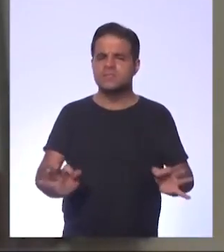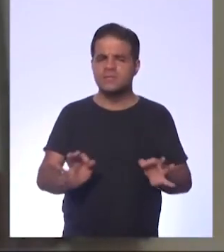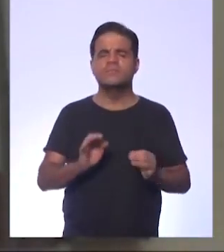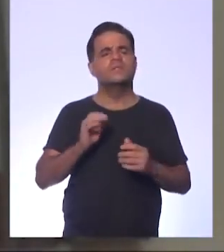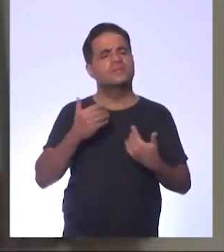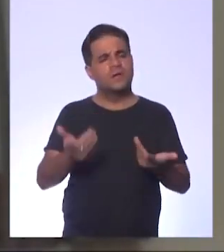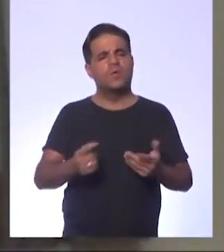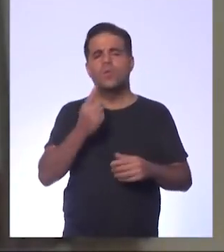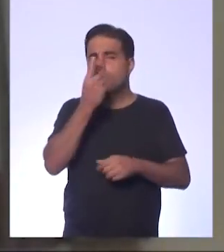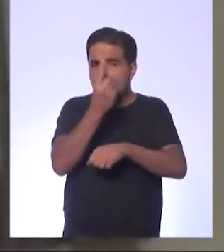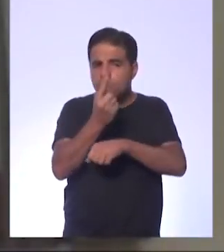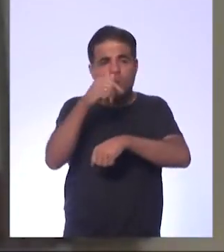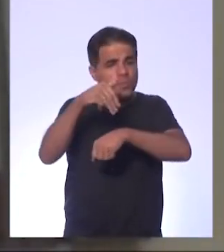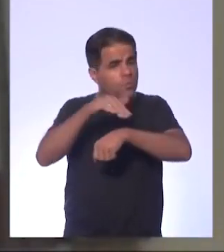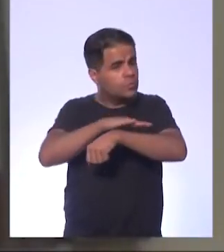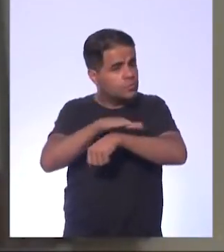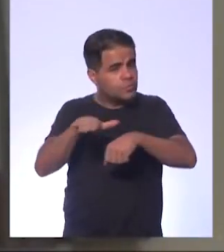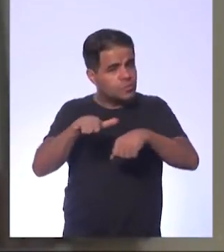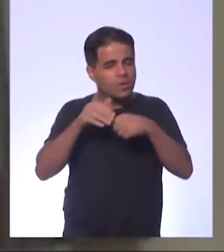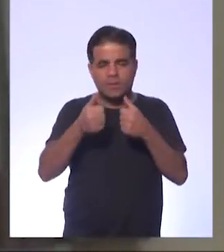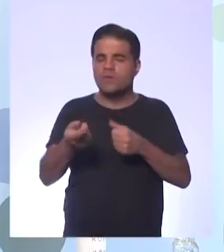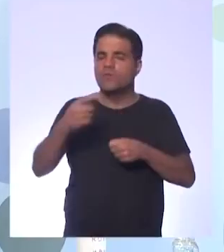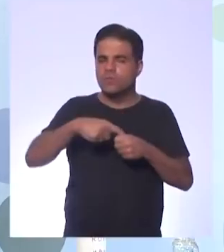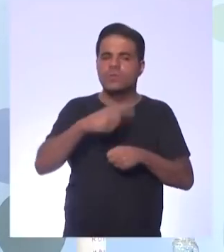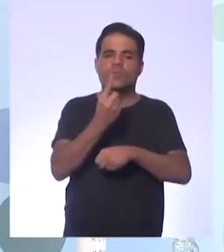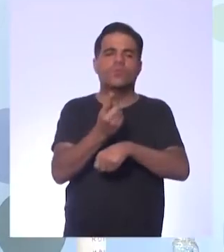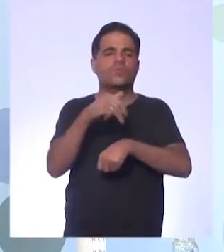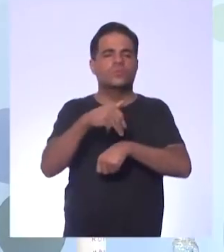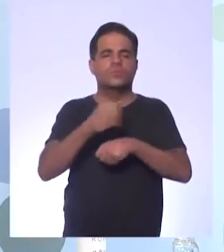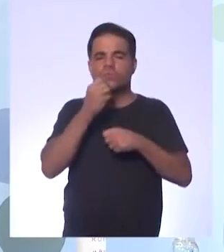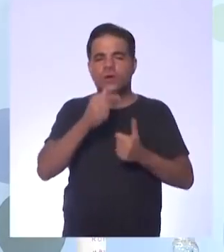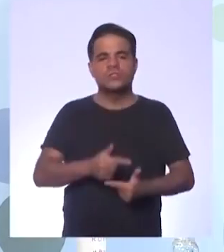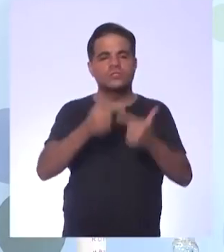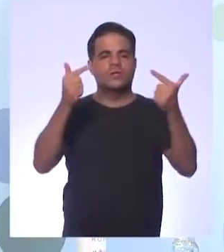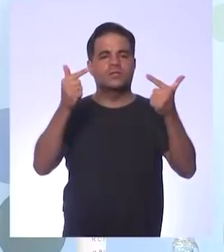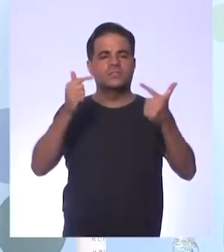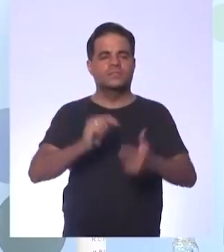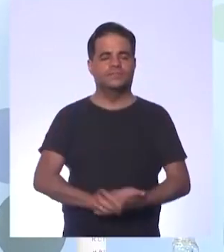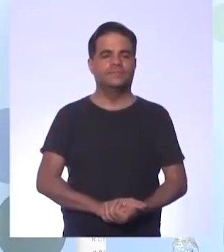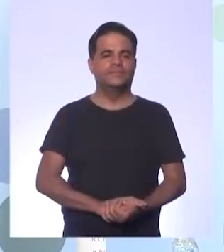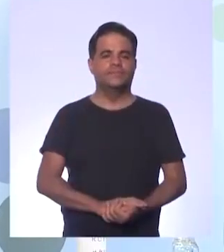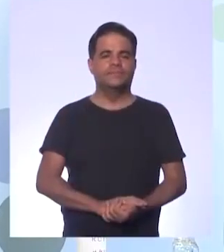Roberta. Então, só 1 minuto. Ok, então voltamos em 1 minuto. Boa sorte.